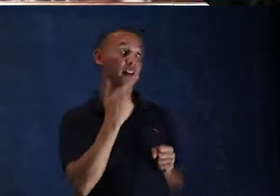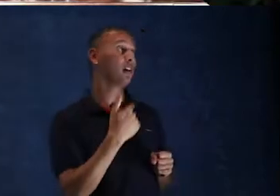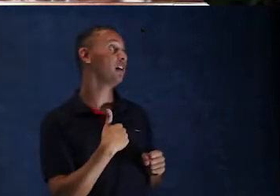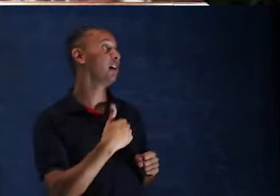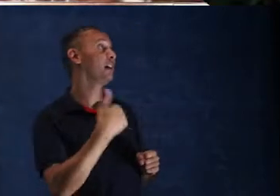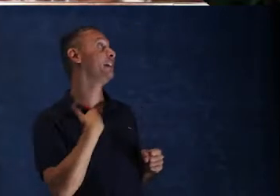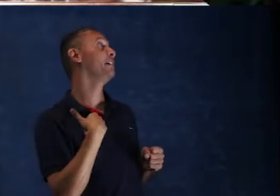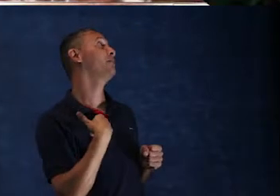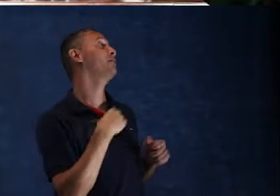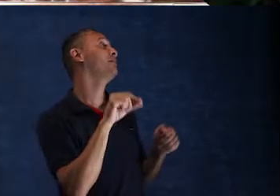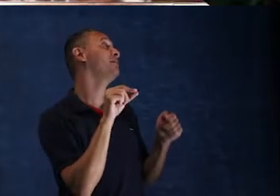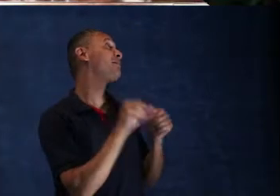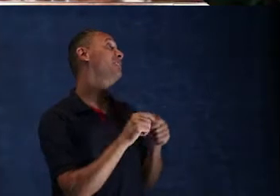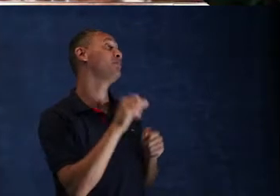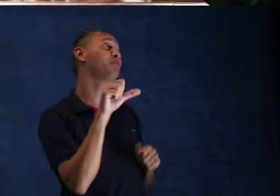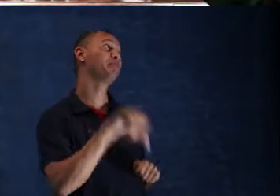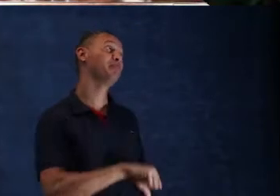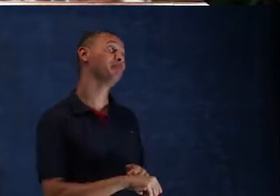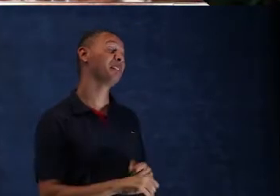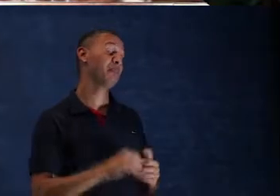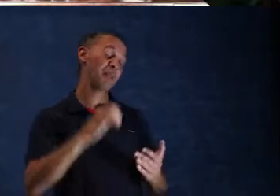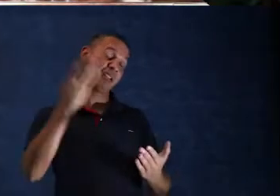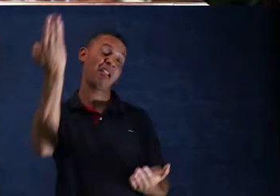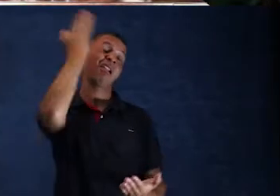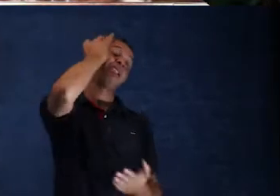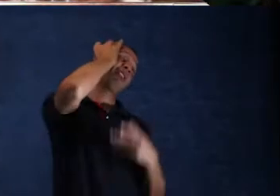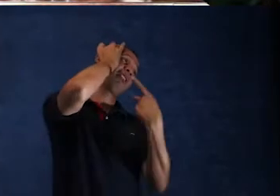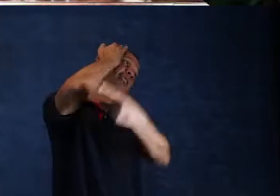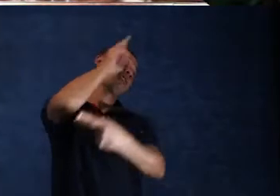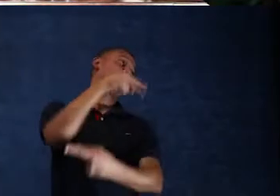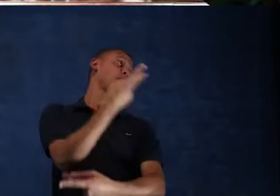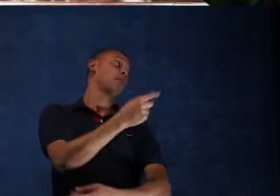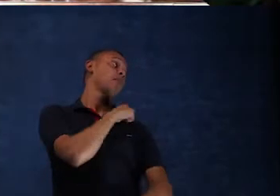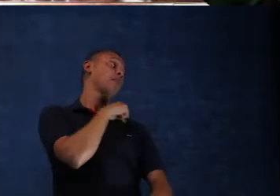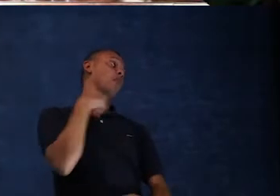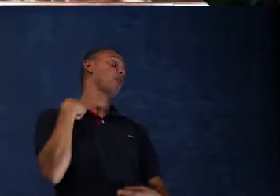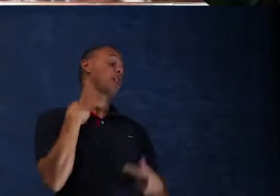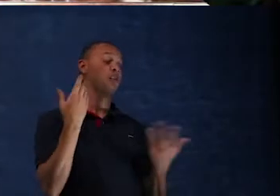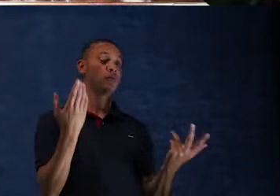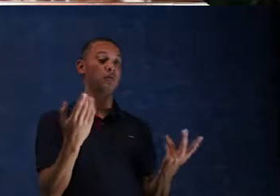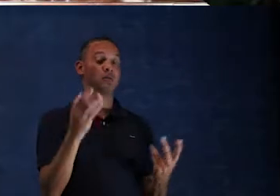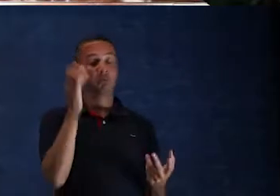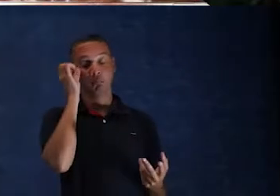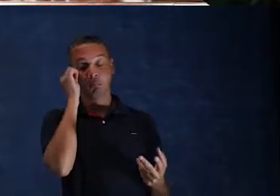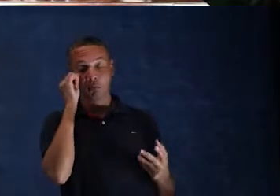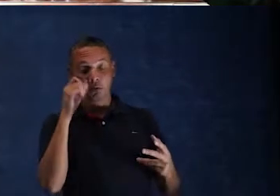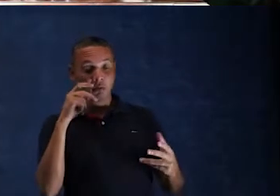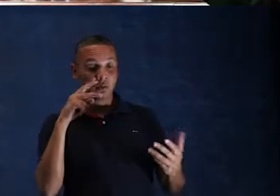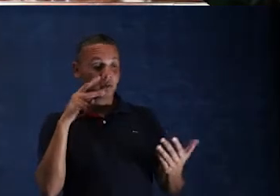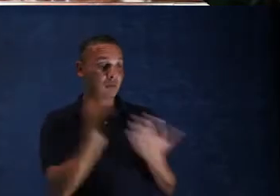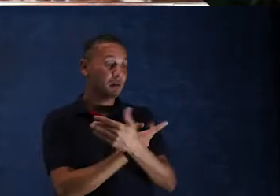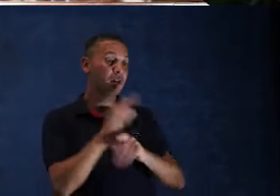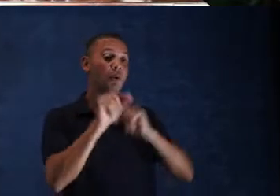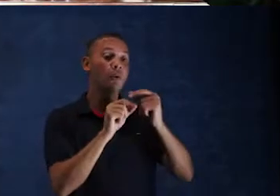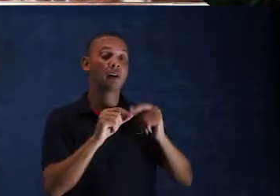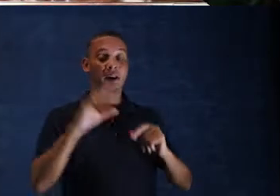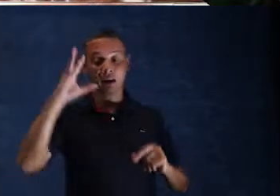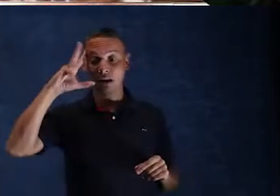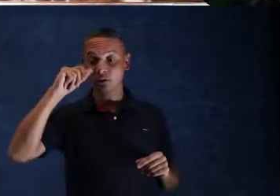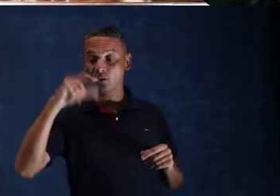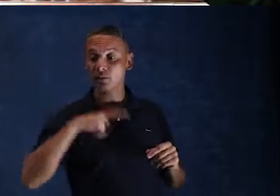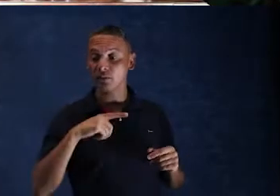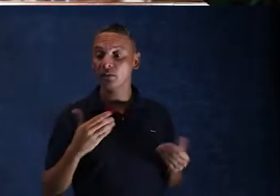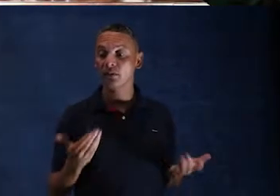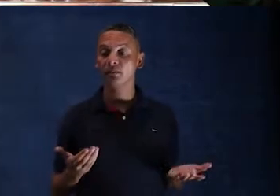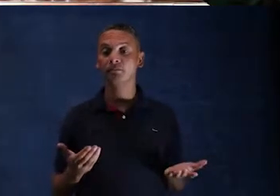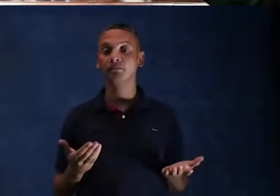fiz bobagem, quebrei a cabeça dele. E ele apagou, eu não sei o que aconteceu, dá um jeito, resolve isso para